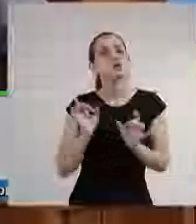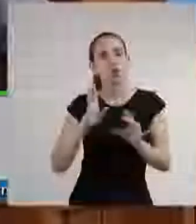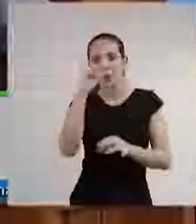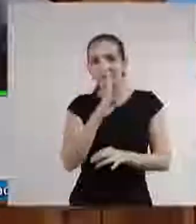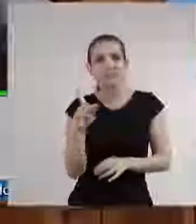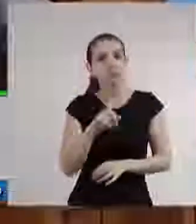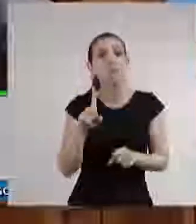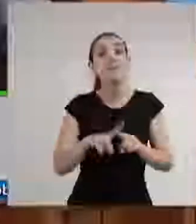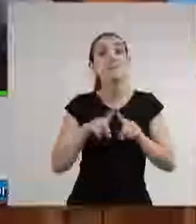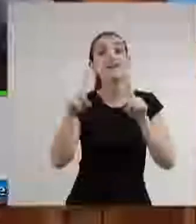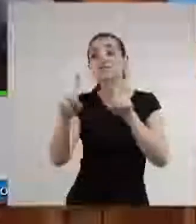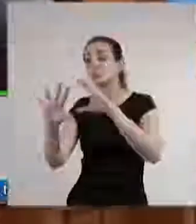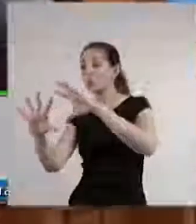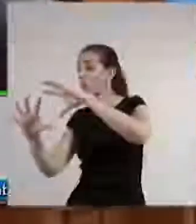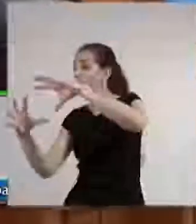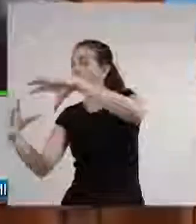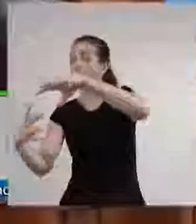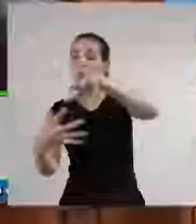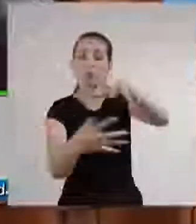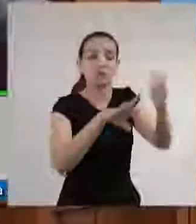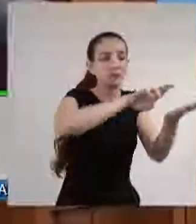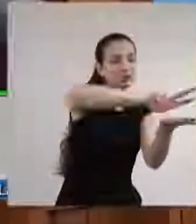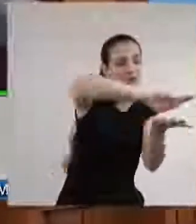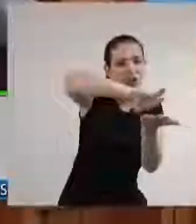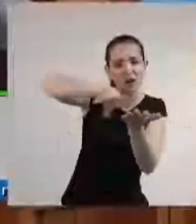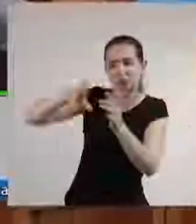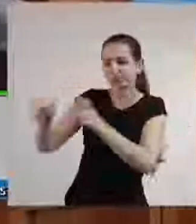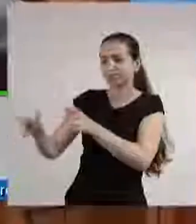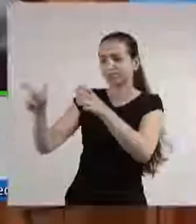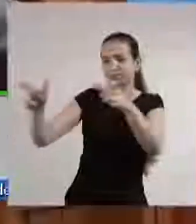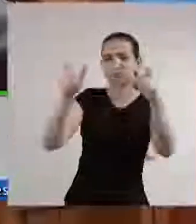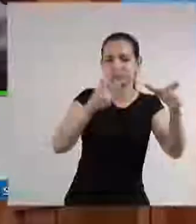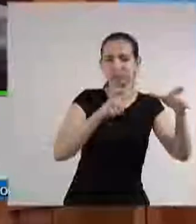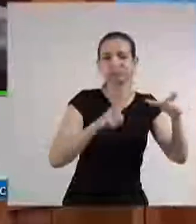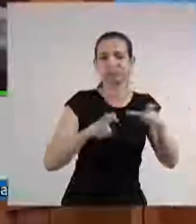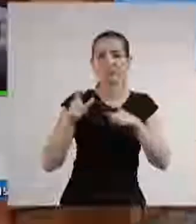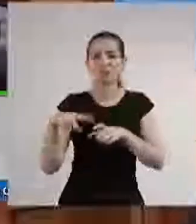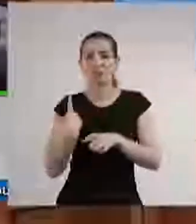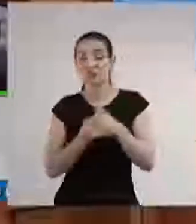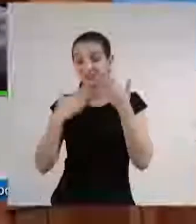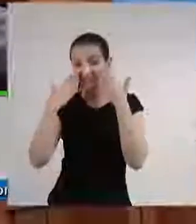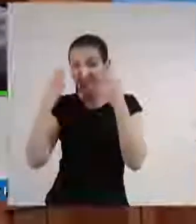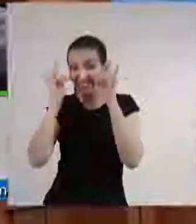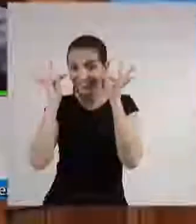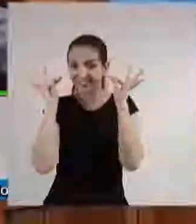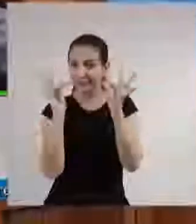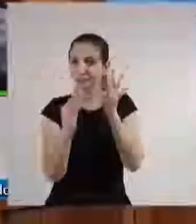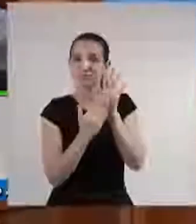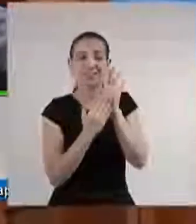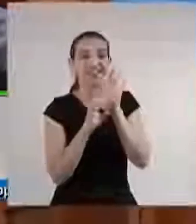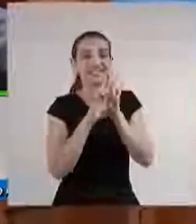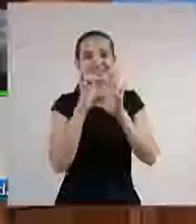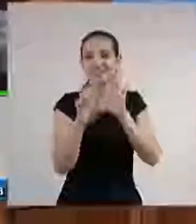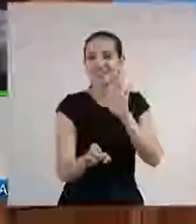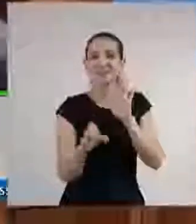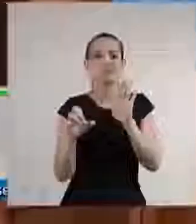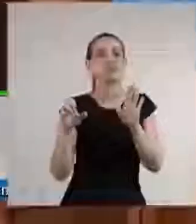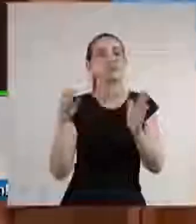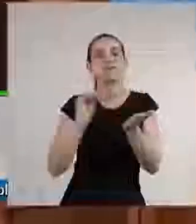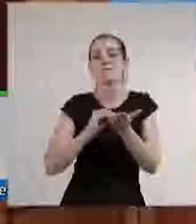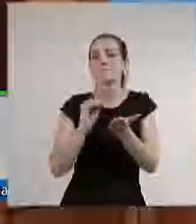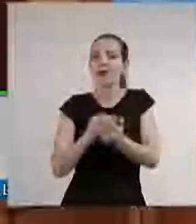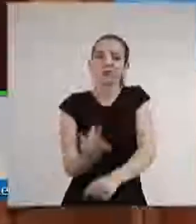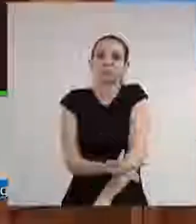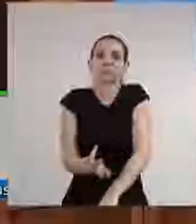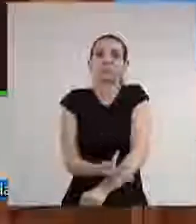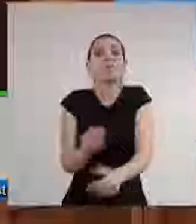mas praticamente o mundo inteiro. A gente vê exemplos de intolerância que nós não podemos permitir em hipótese nenhuma. Vivemos